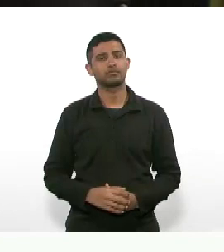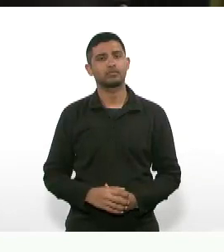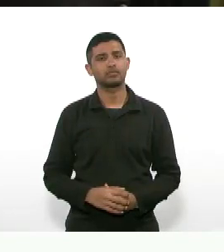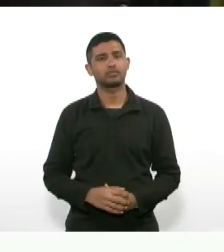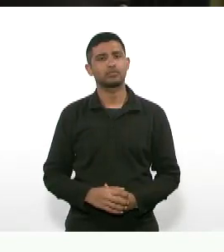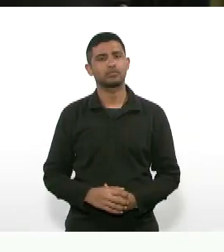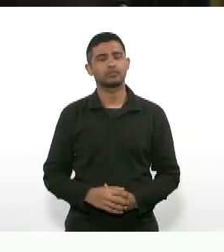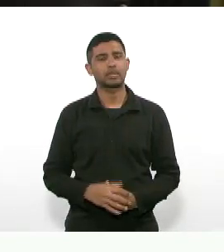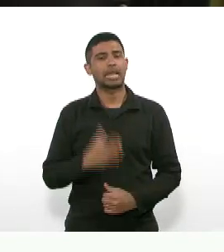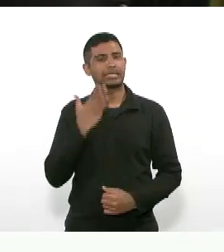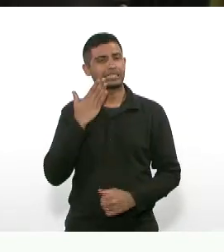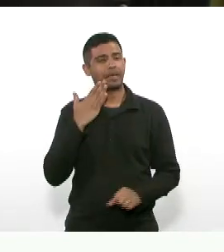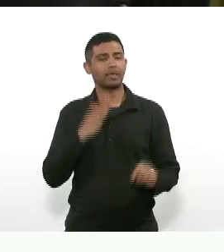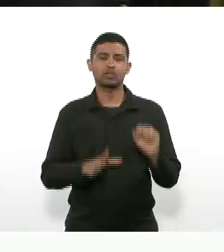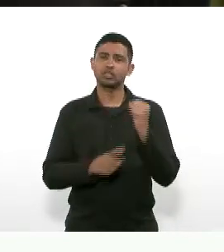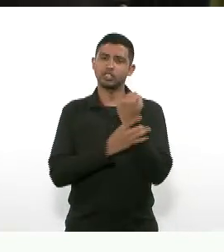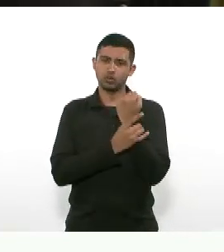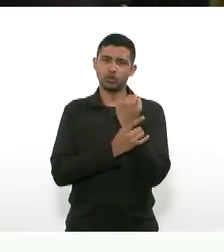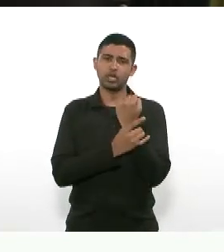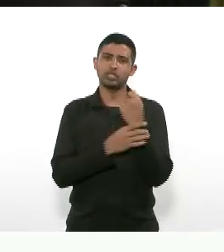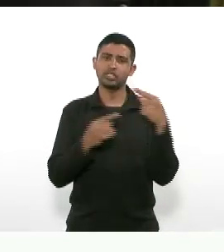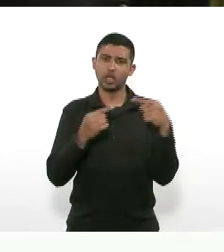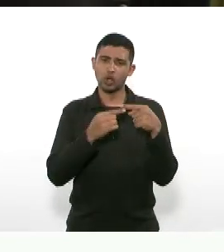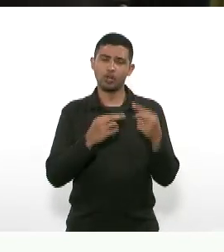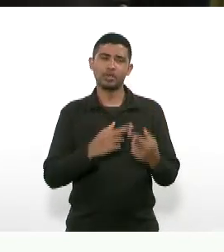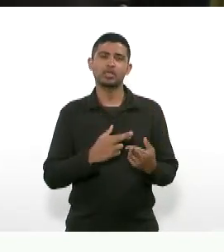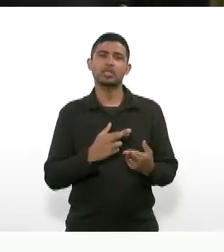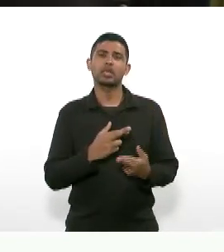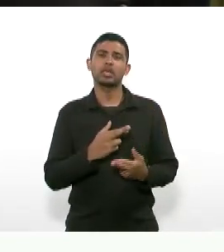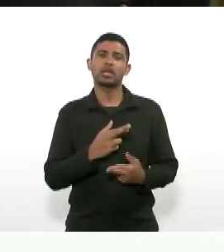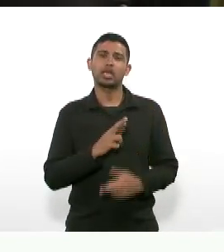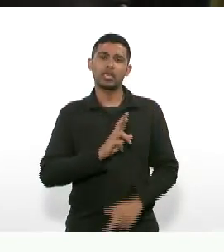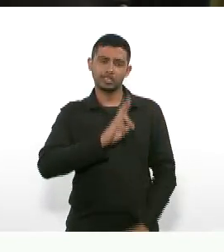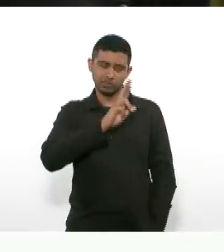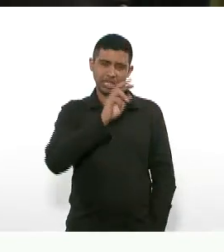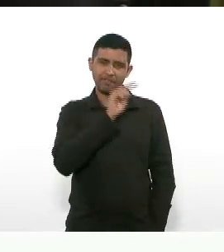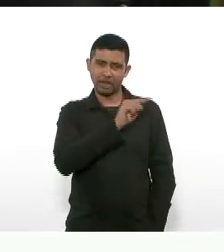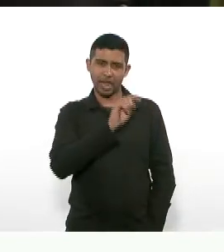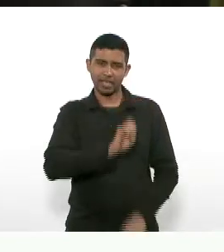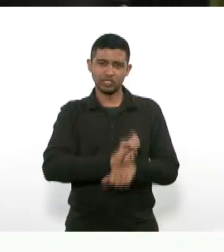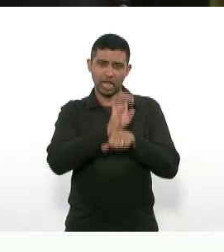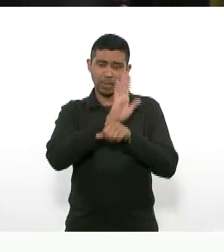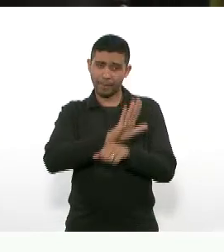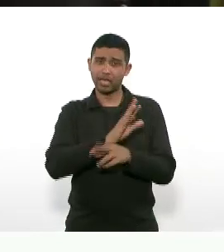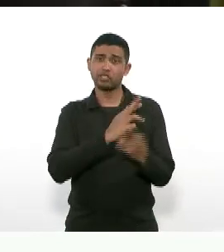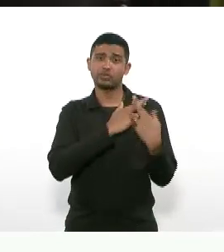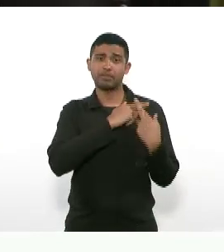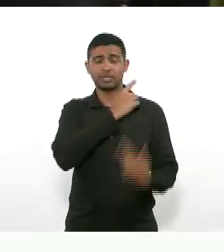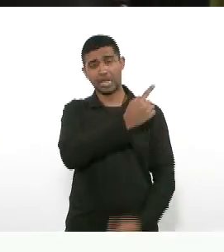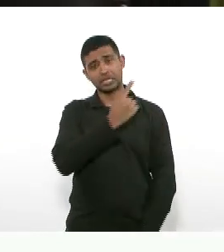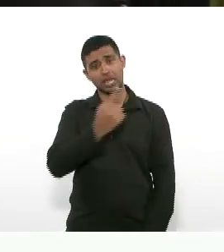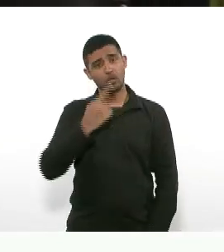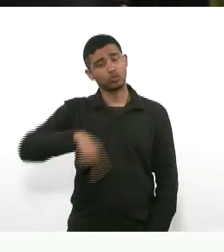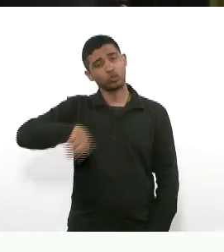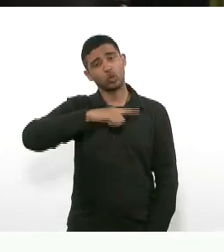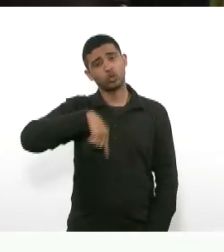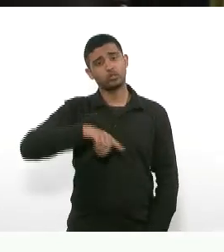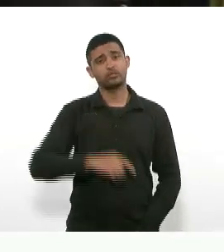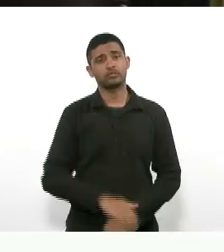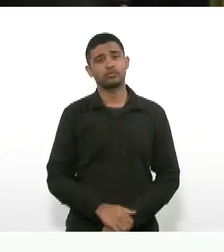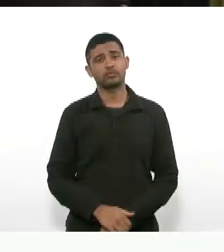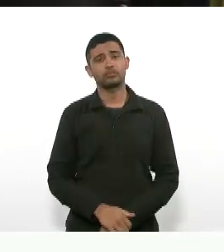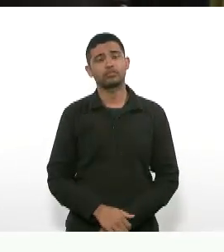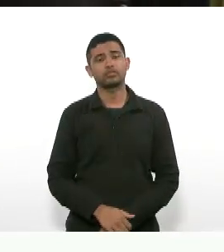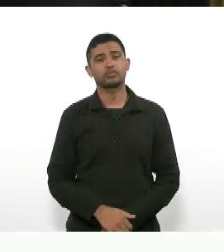que segurança é dever do Estado e responsabilidade de todos, e entendendo também que a gente também atende a questão